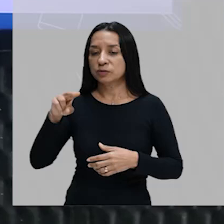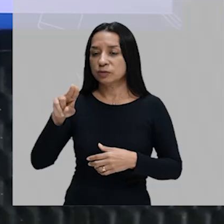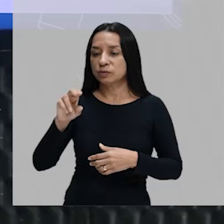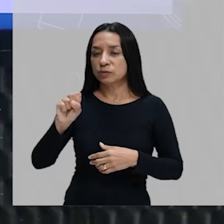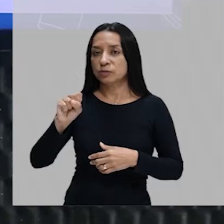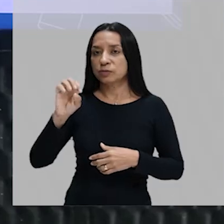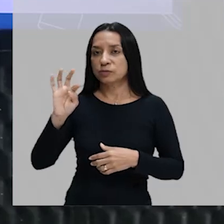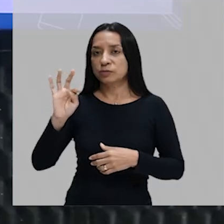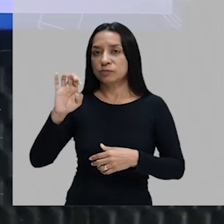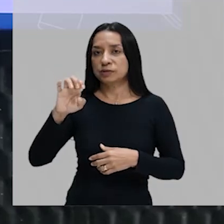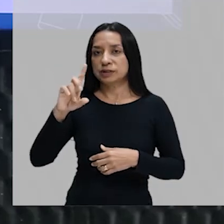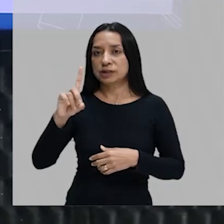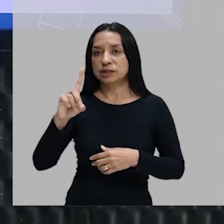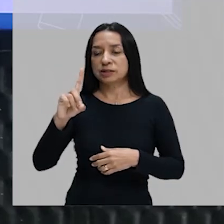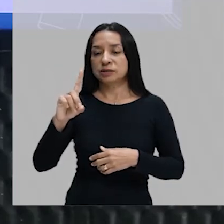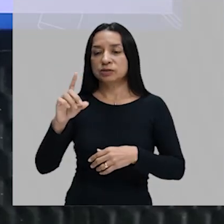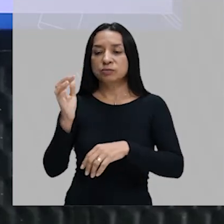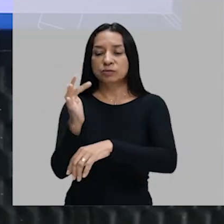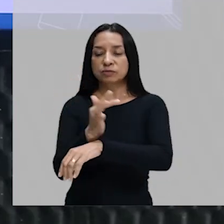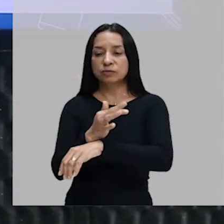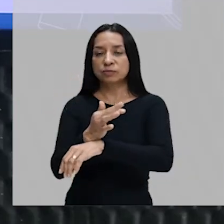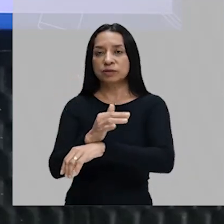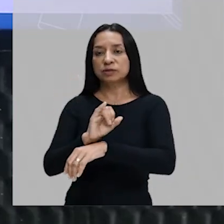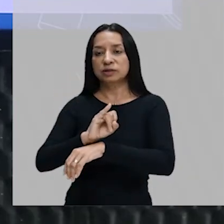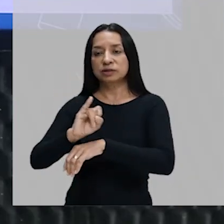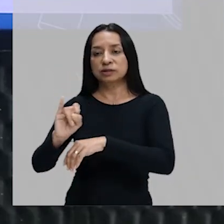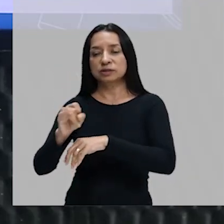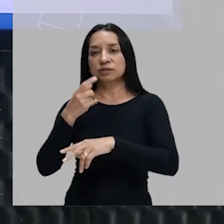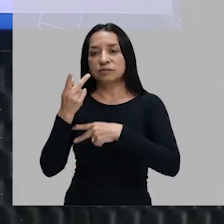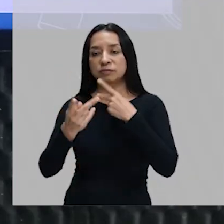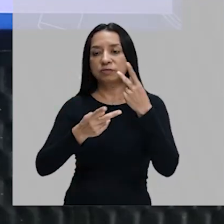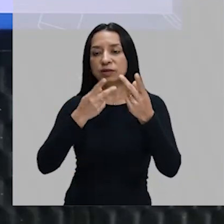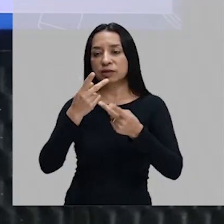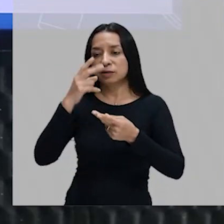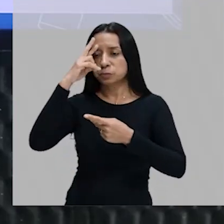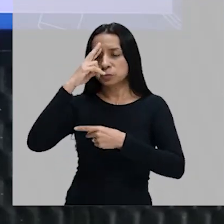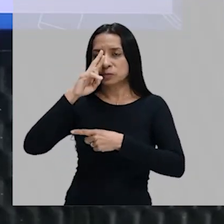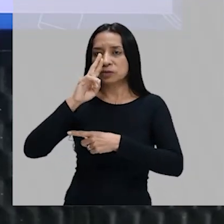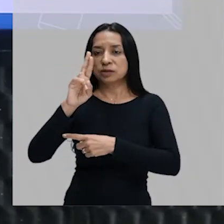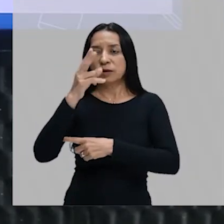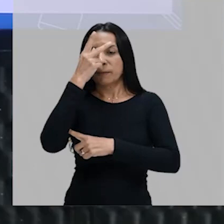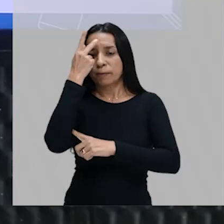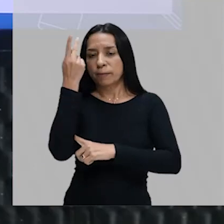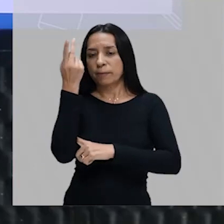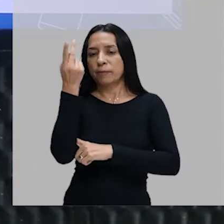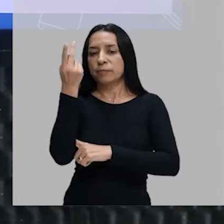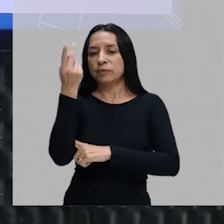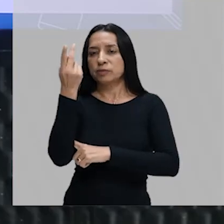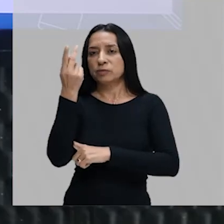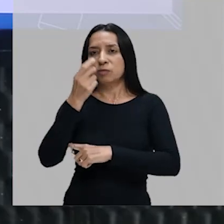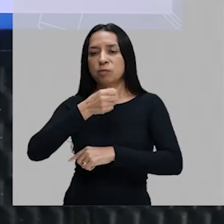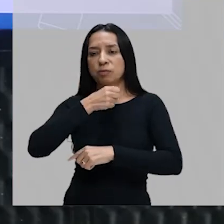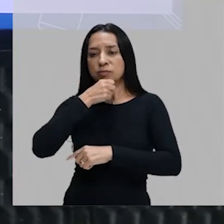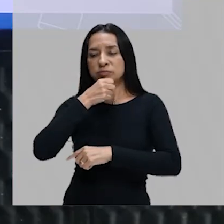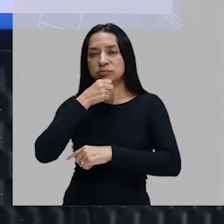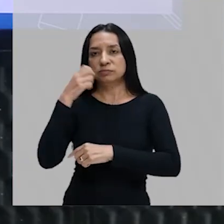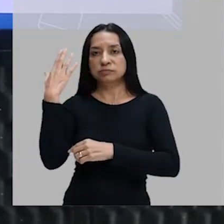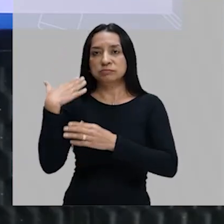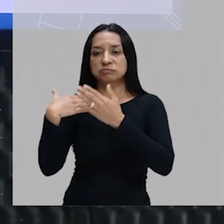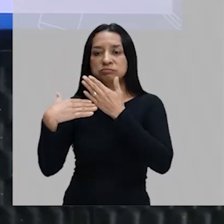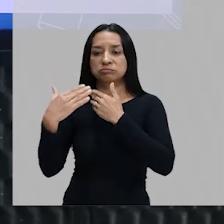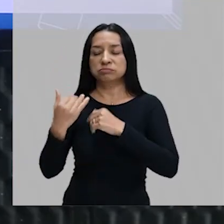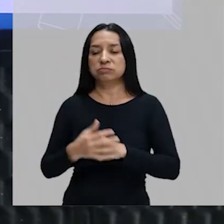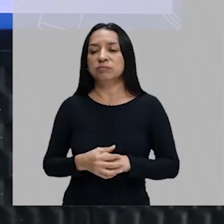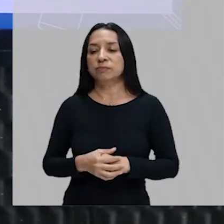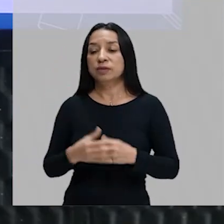uma formalidade, seria se eu estivesse falando com uma autoridade, com uma pessoa mais velha, mas como eu estou aqui no exemplo falando